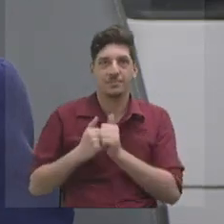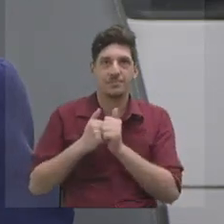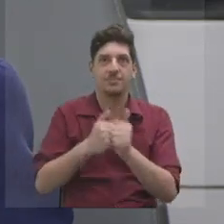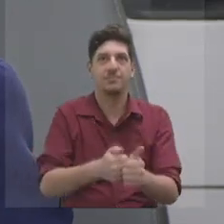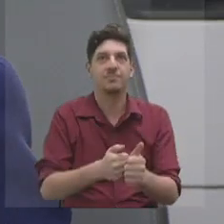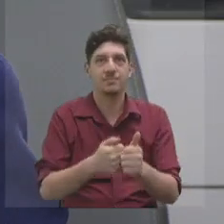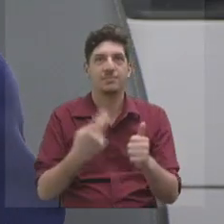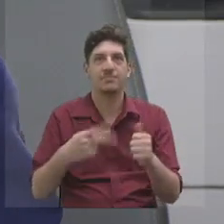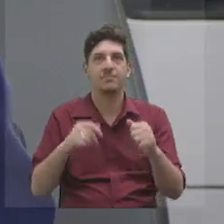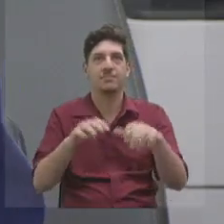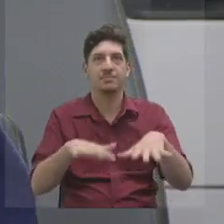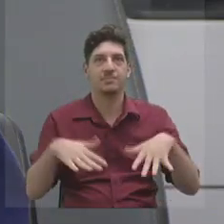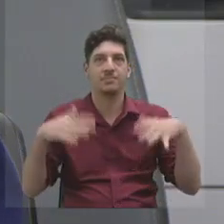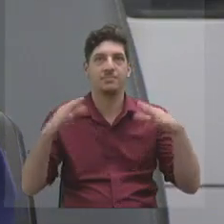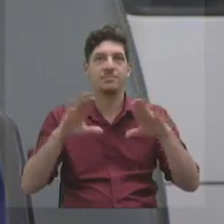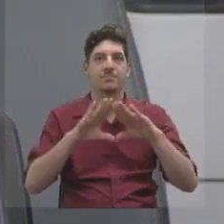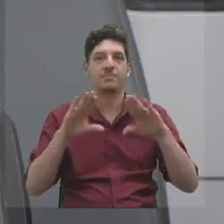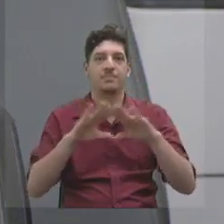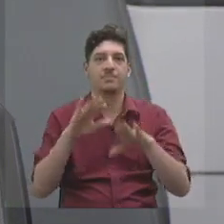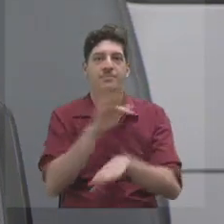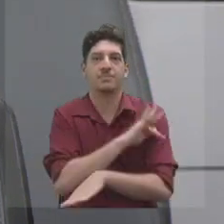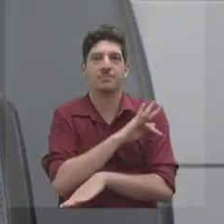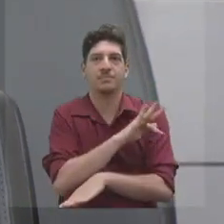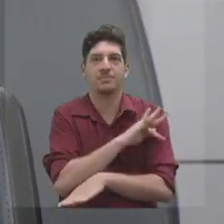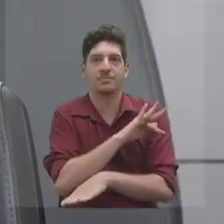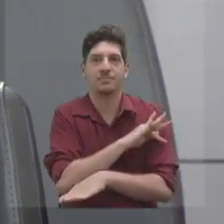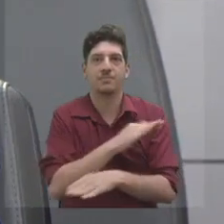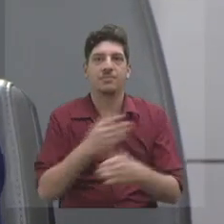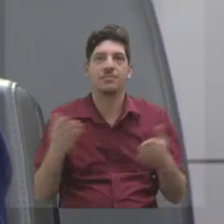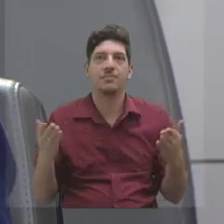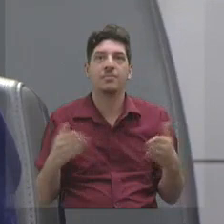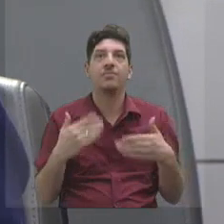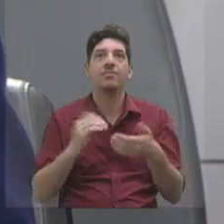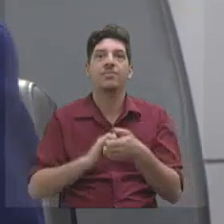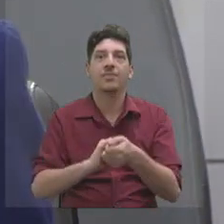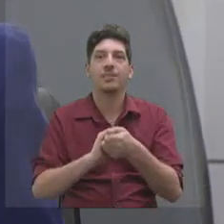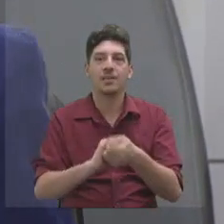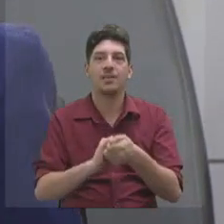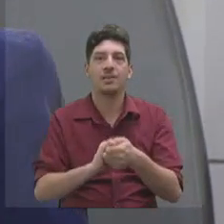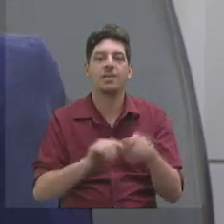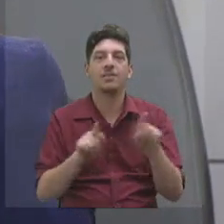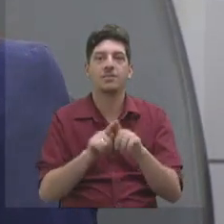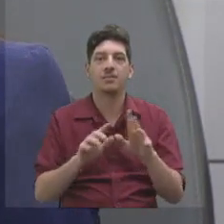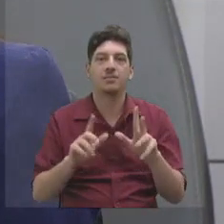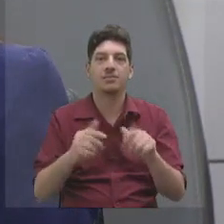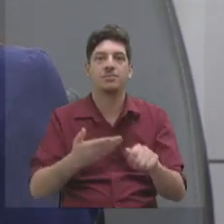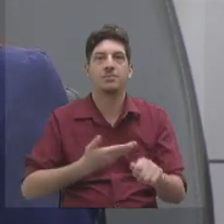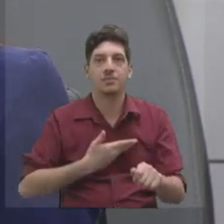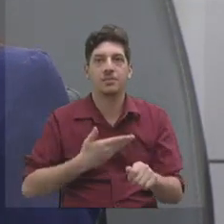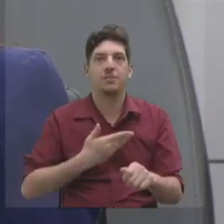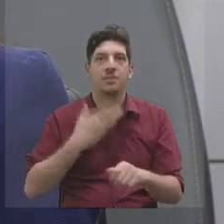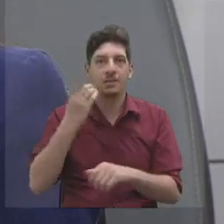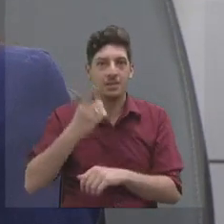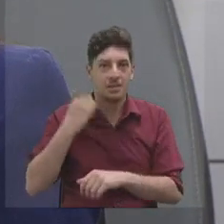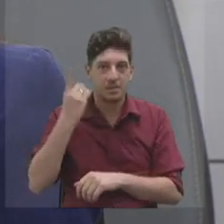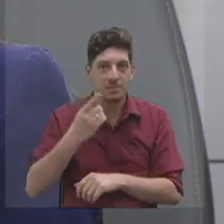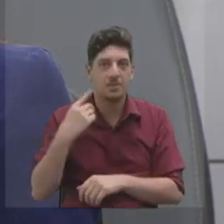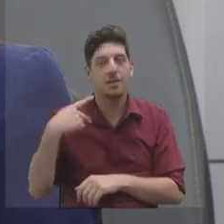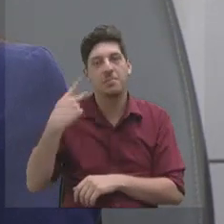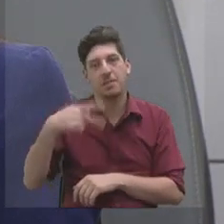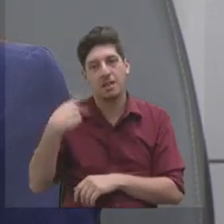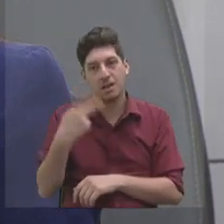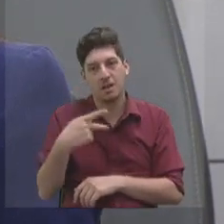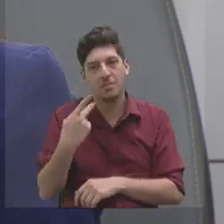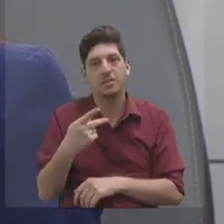audiência da Assembleia fiscaliza gostaria de cumprimentar a todos os meus colegas deputados parlamentares que